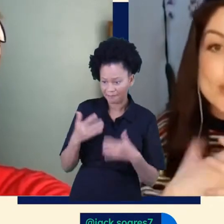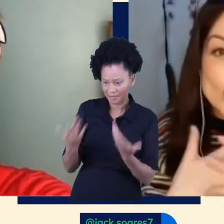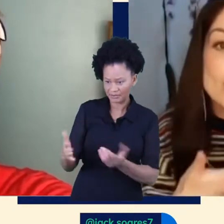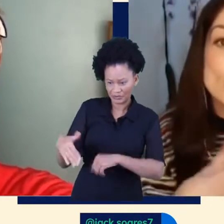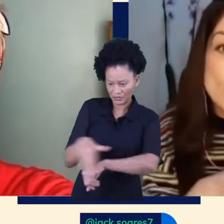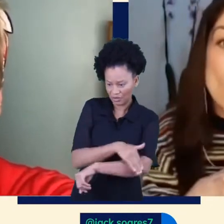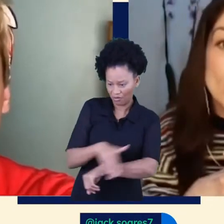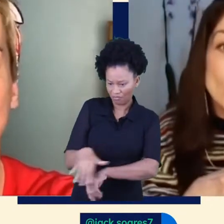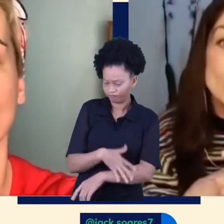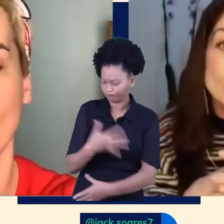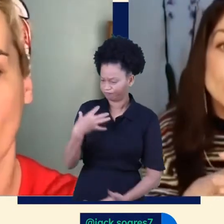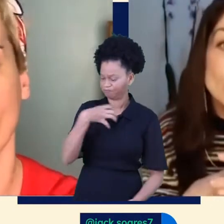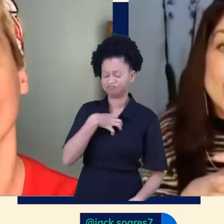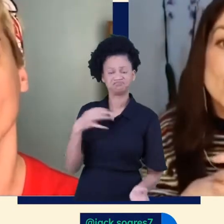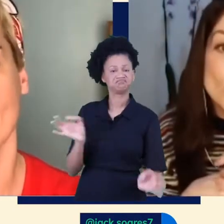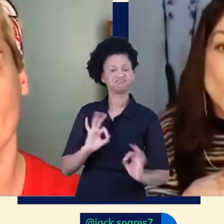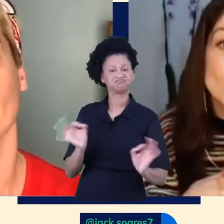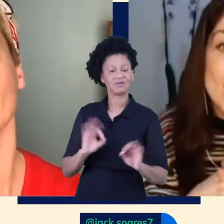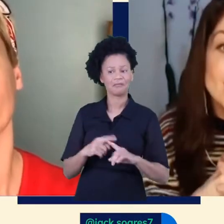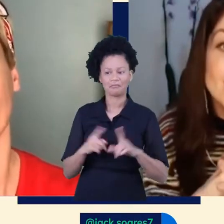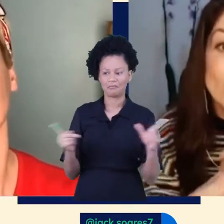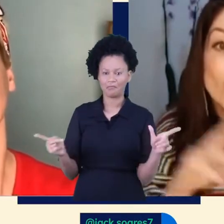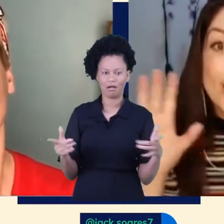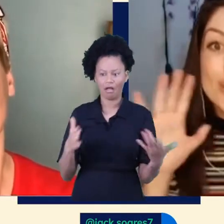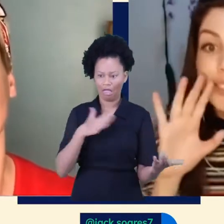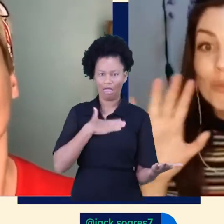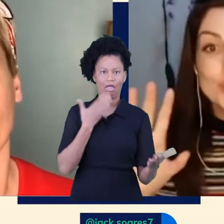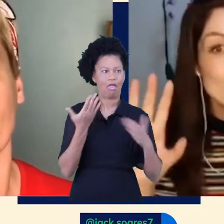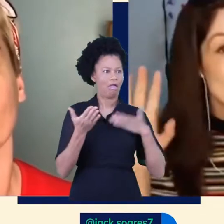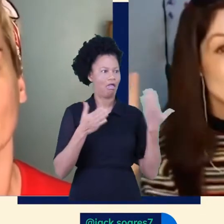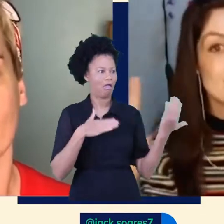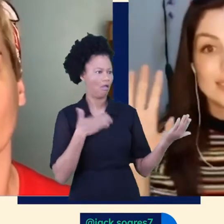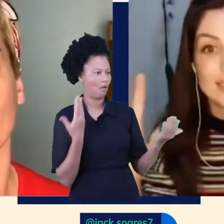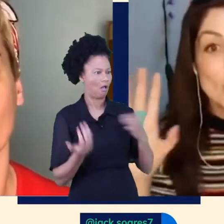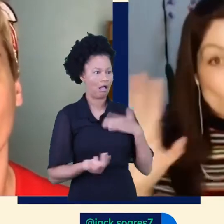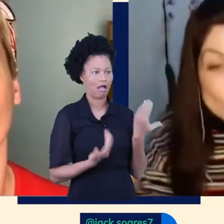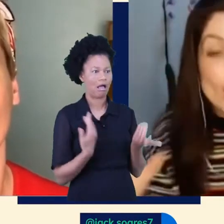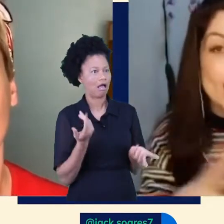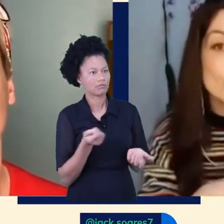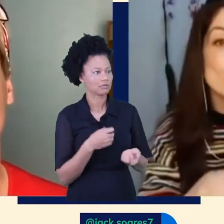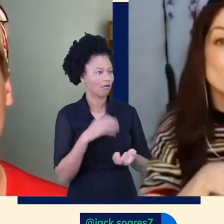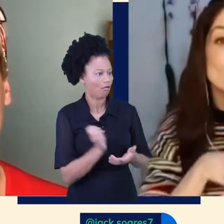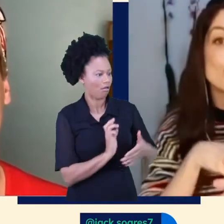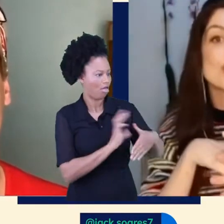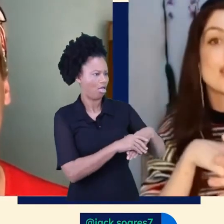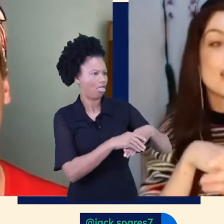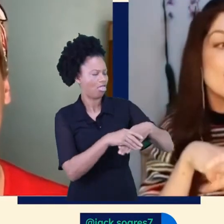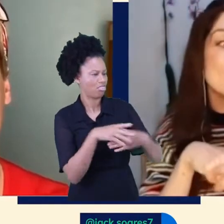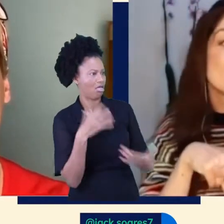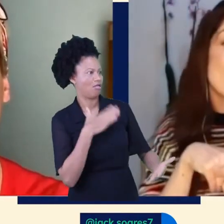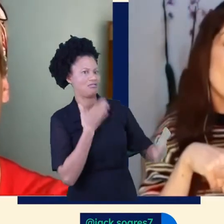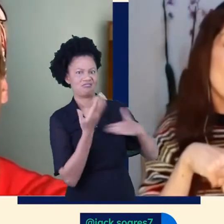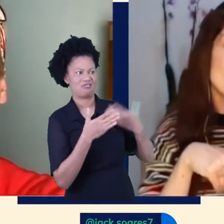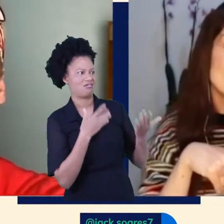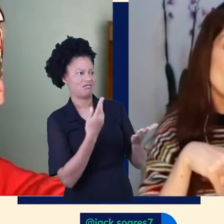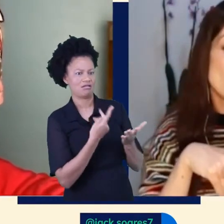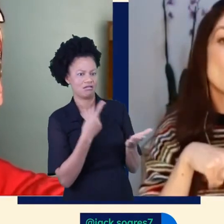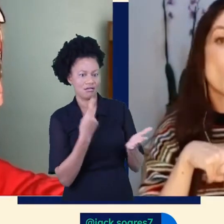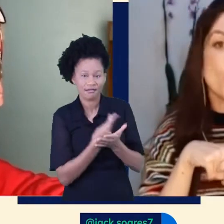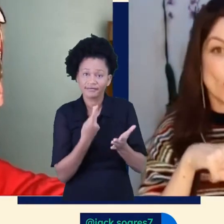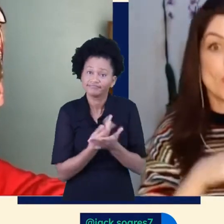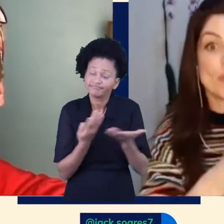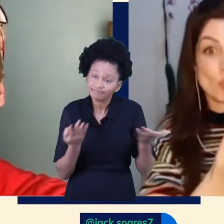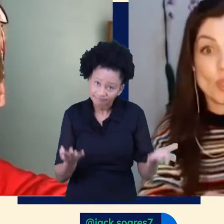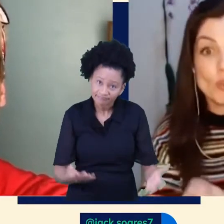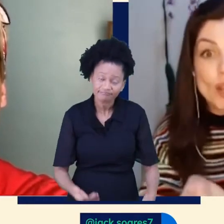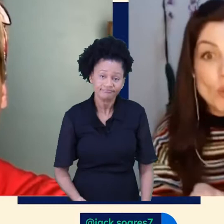mas a gente se choca com um casal de mão dada. Alguma coisa está muito errada. Está muito errado quando você não se